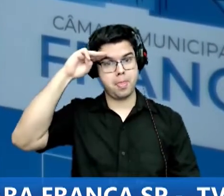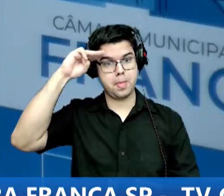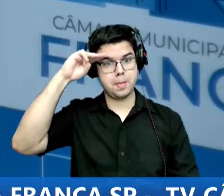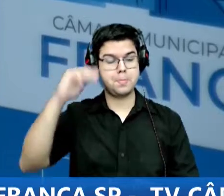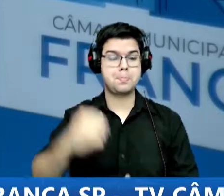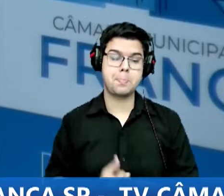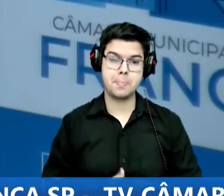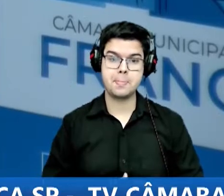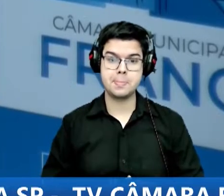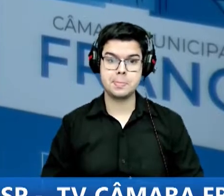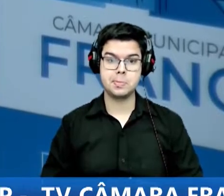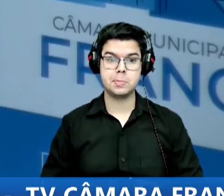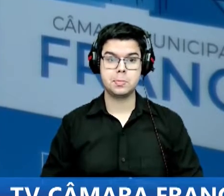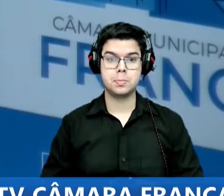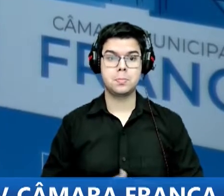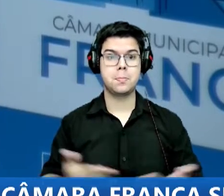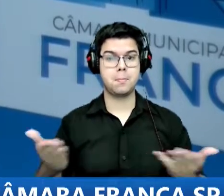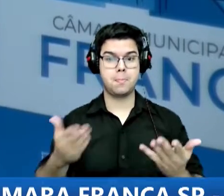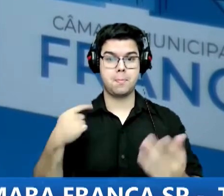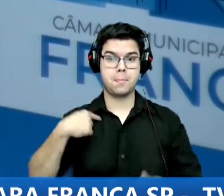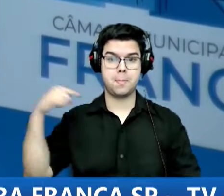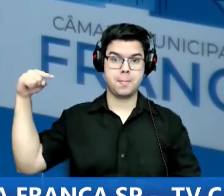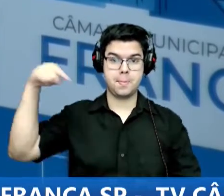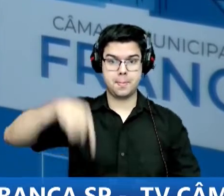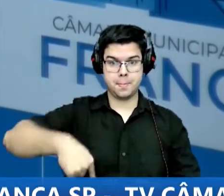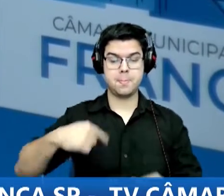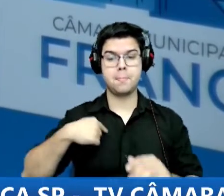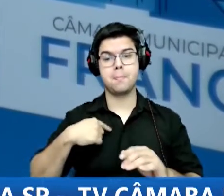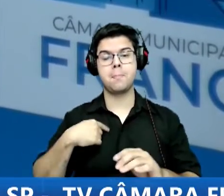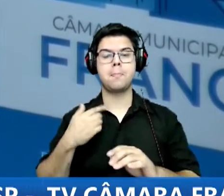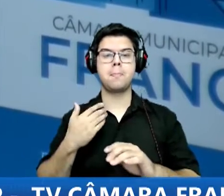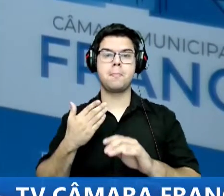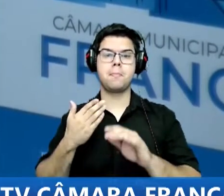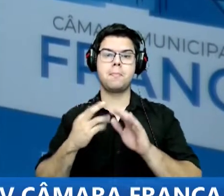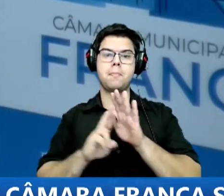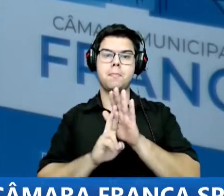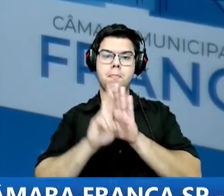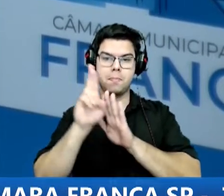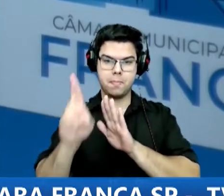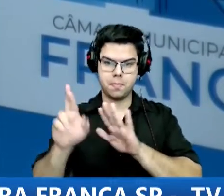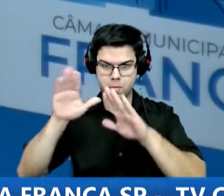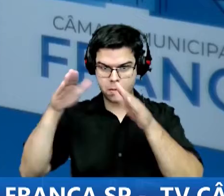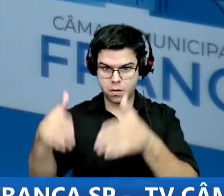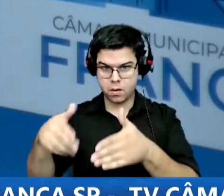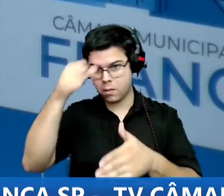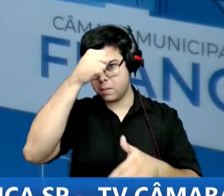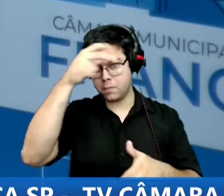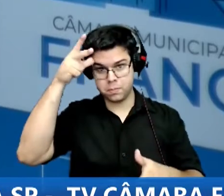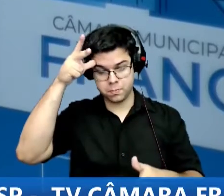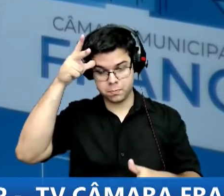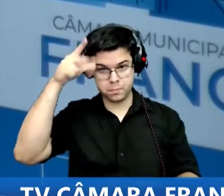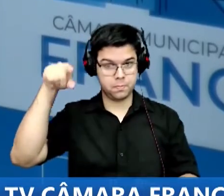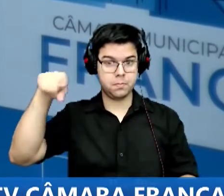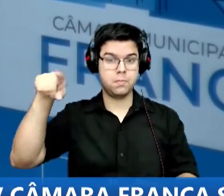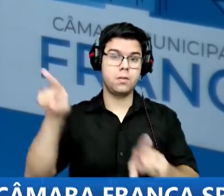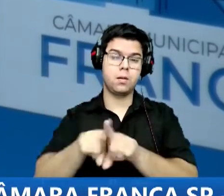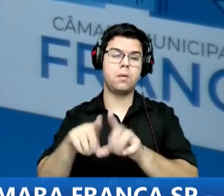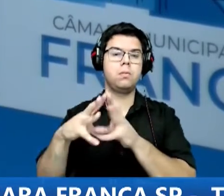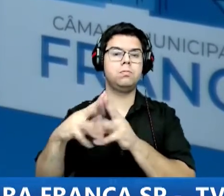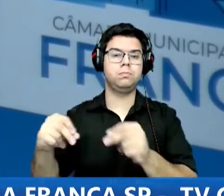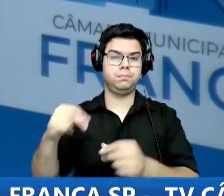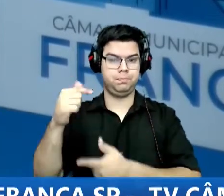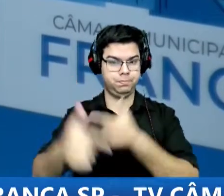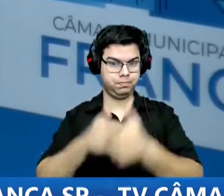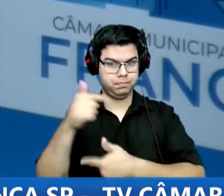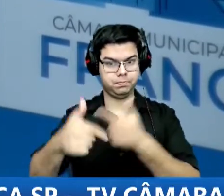Estou aqui hoje representando o Fórum Municipal de Prevenção e Erradicação do Trabalho Infantil e Proteção